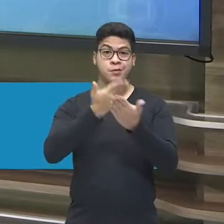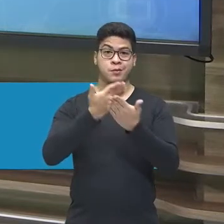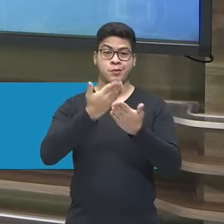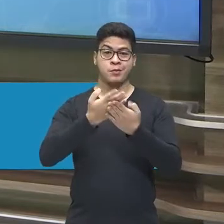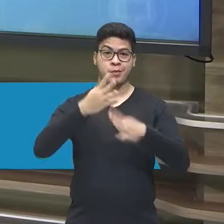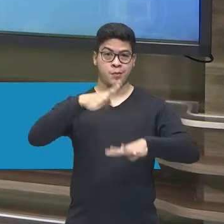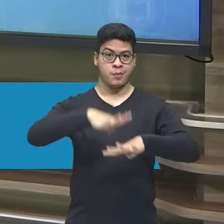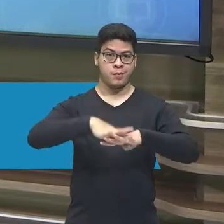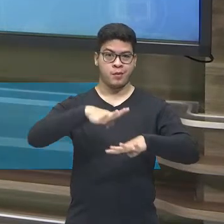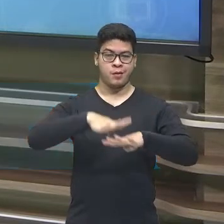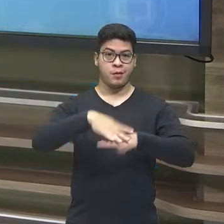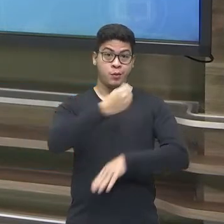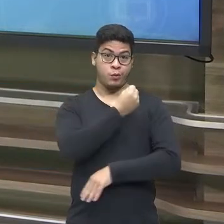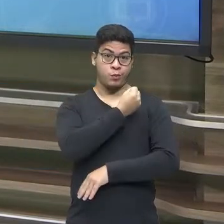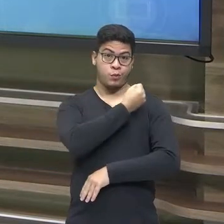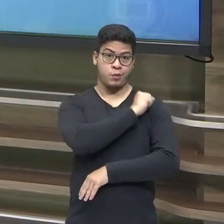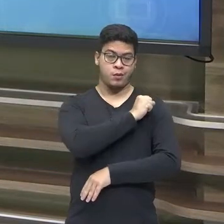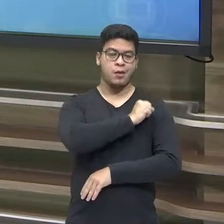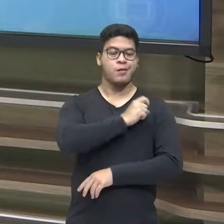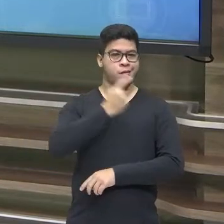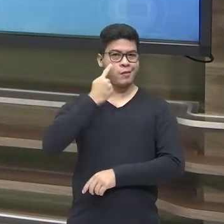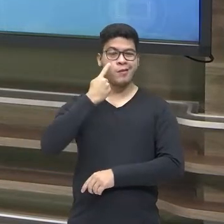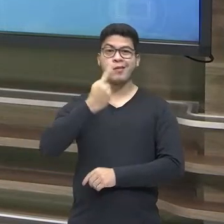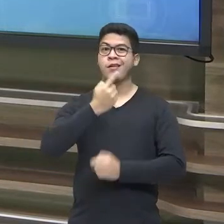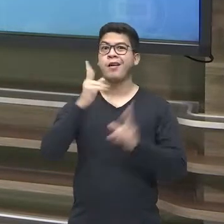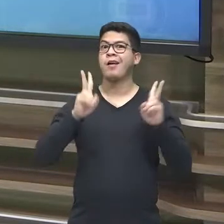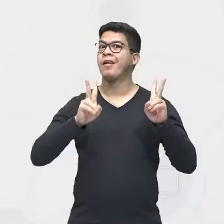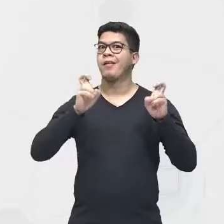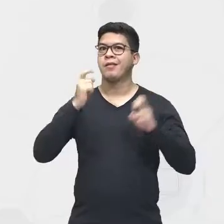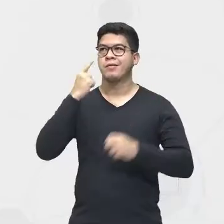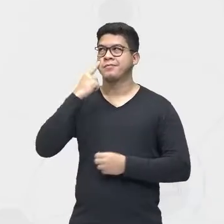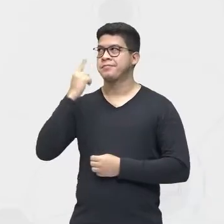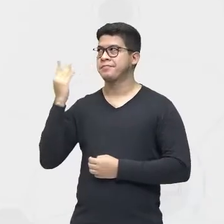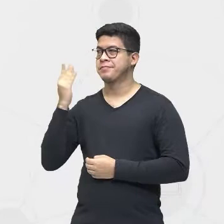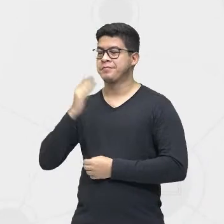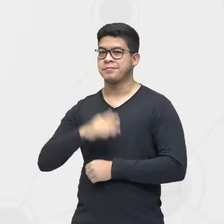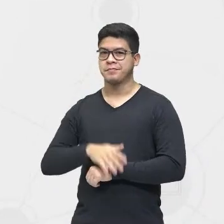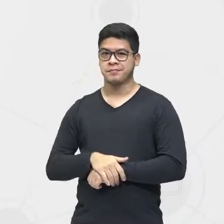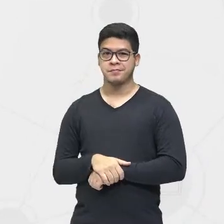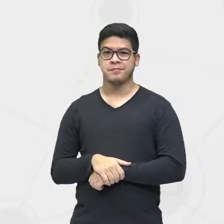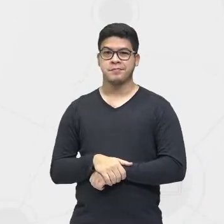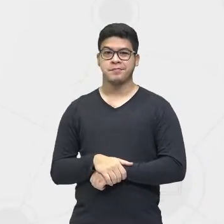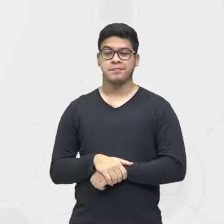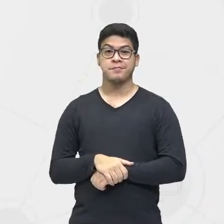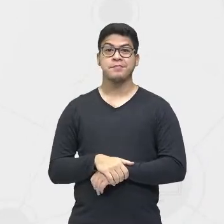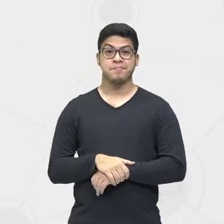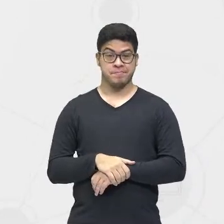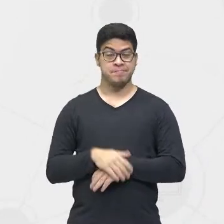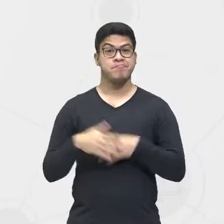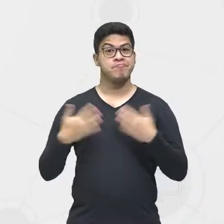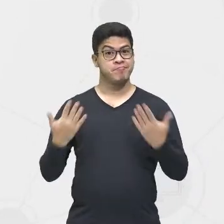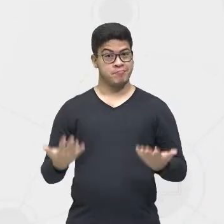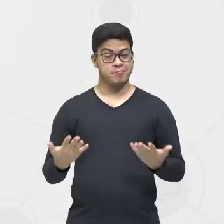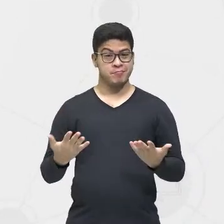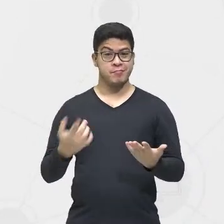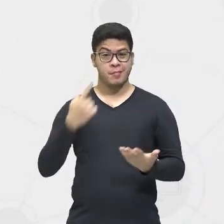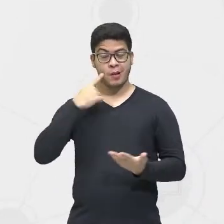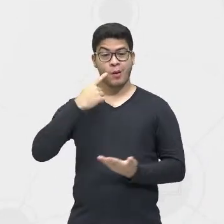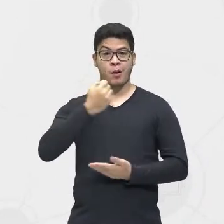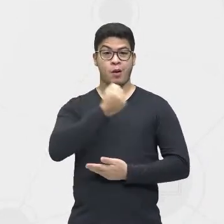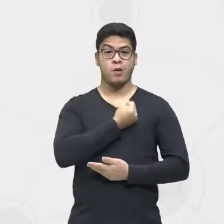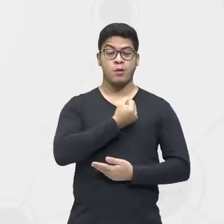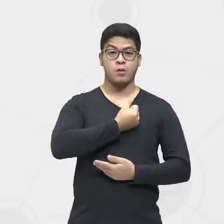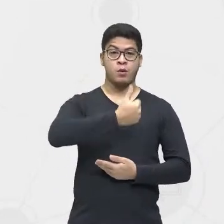do ensino fundamental. Vamos ver o que nos aguarda para a aula de hoje. Aula de número 199 de